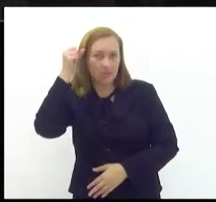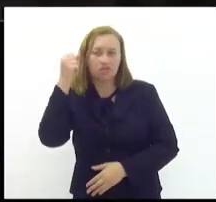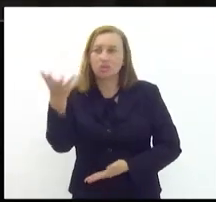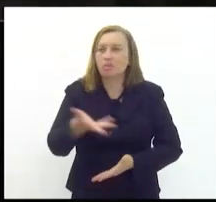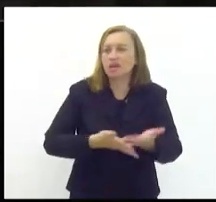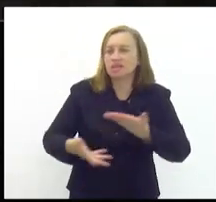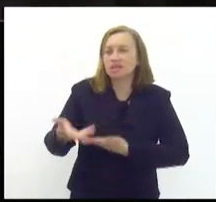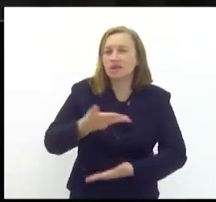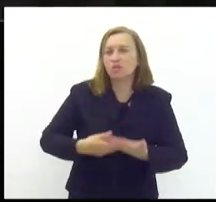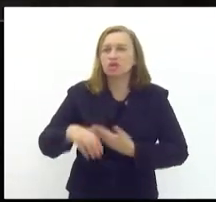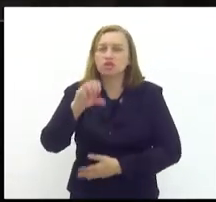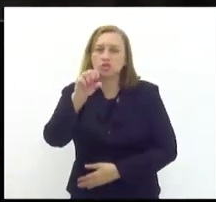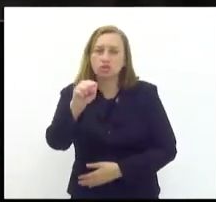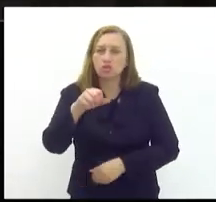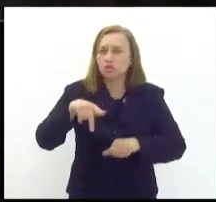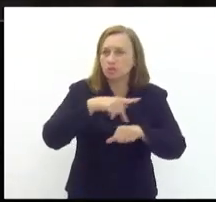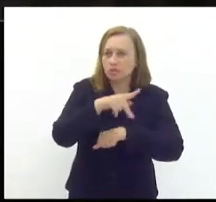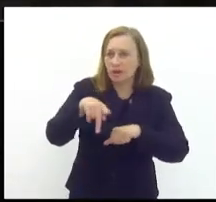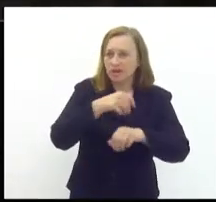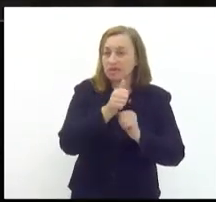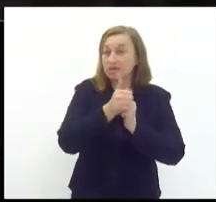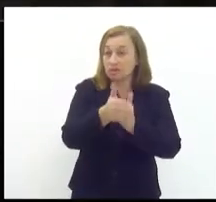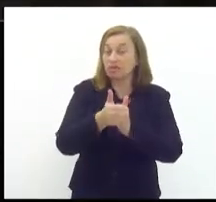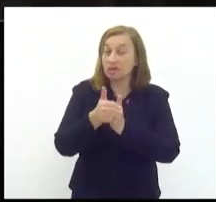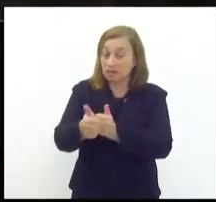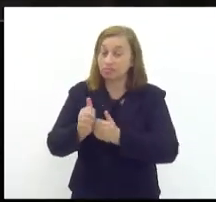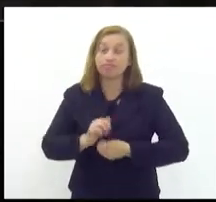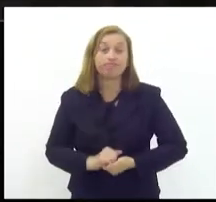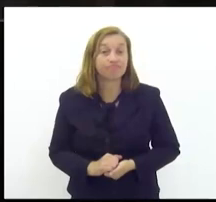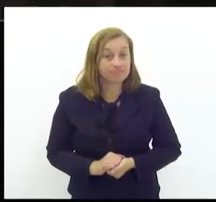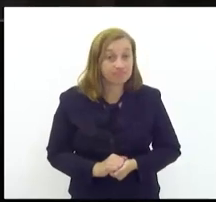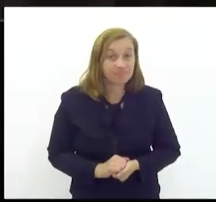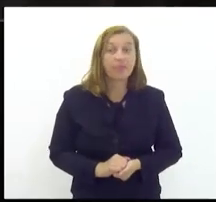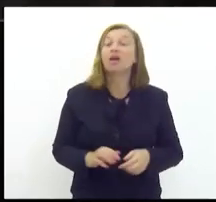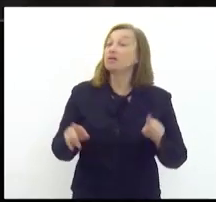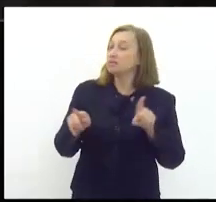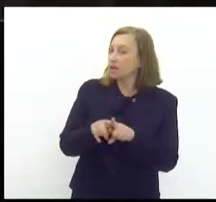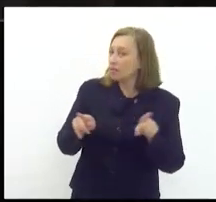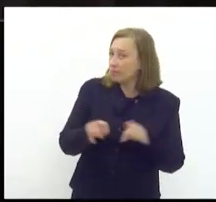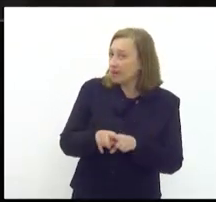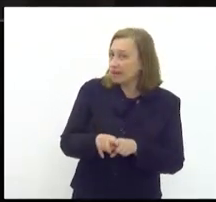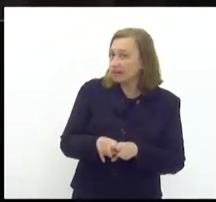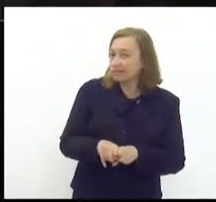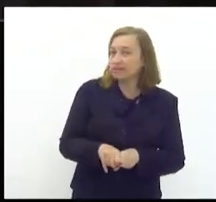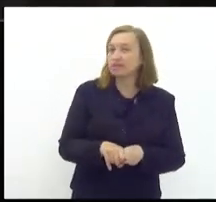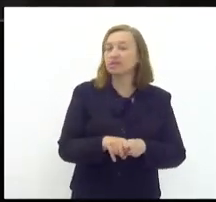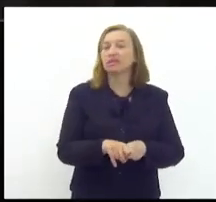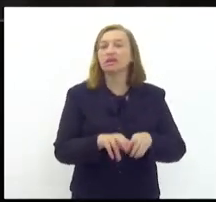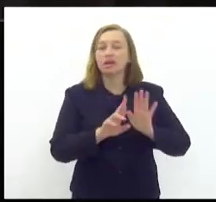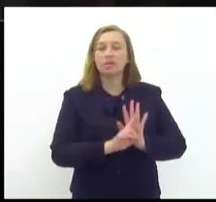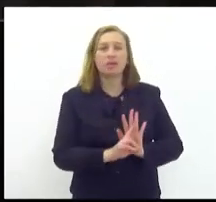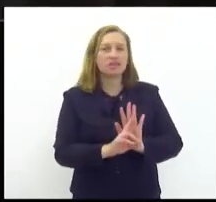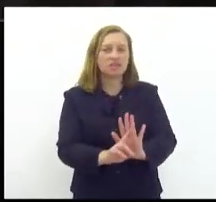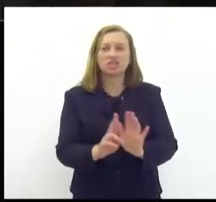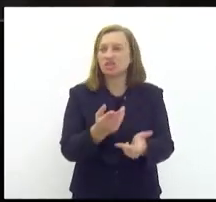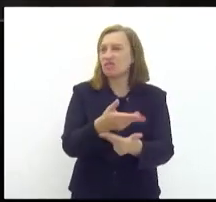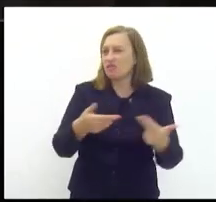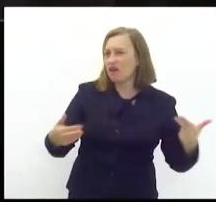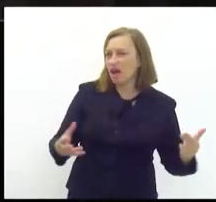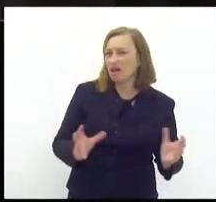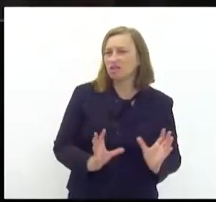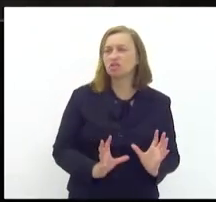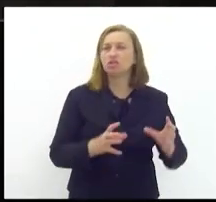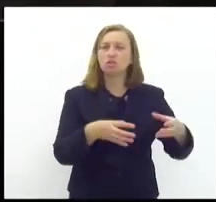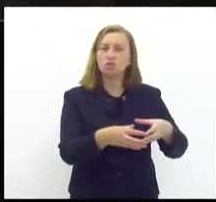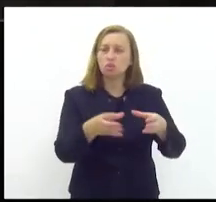participação de oito países signatários desse instrumento também estão presentes nessa reunião diversas Comunidades dos